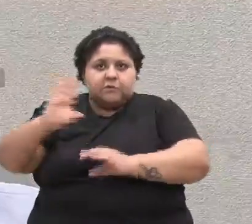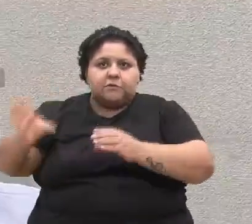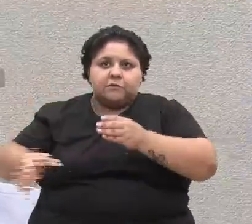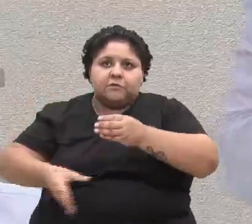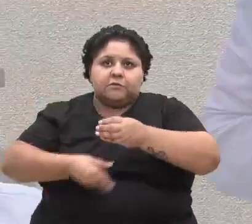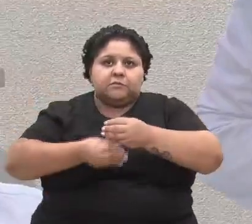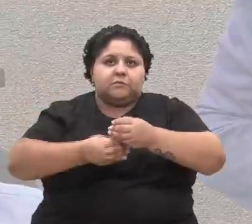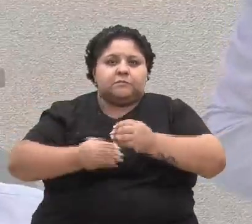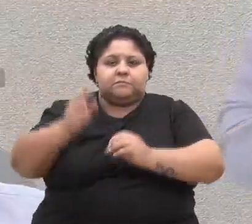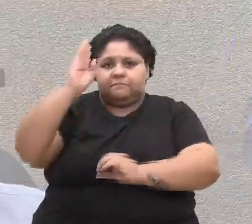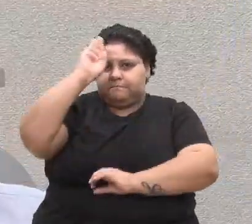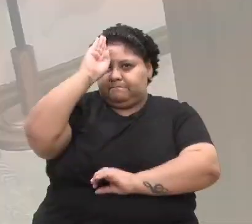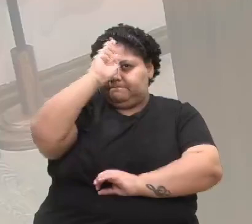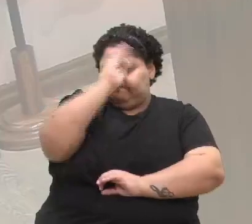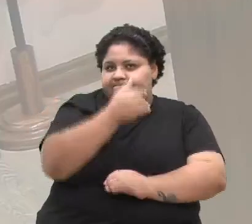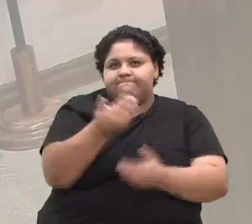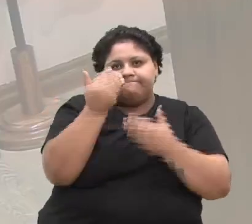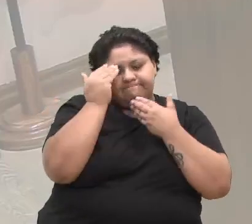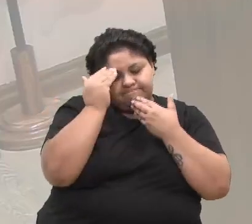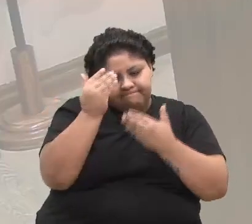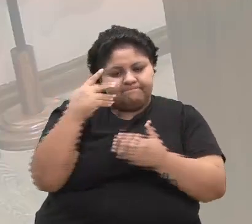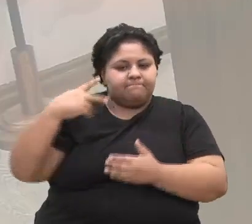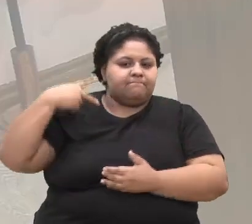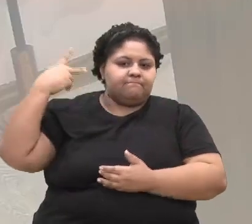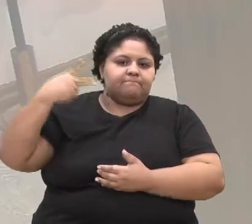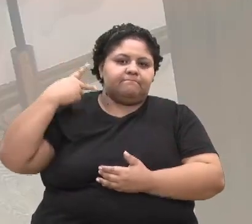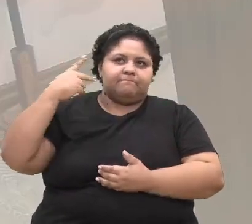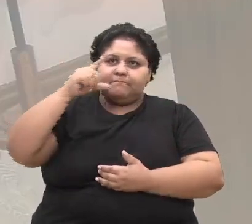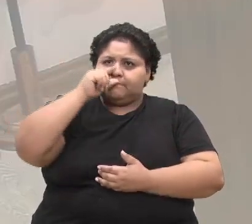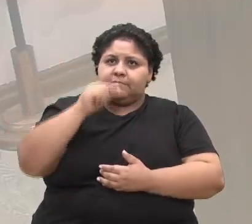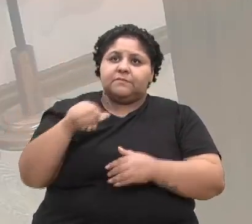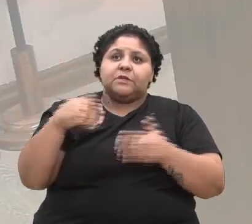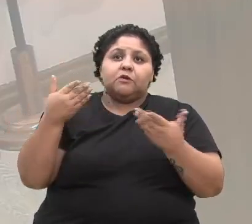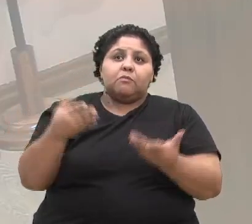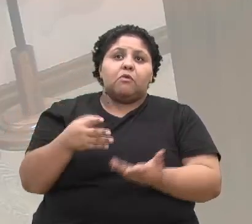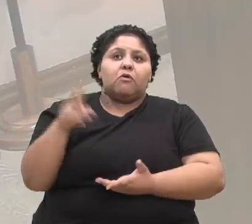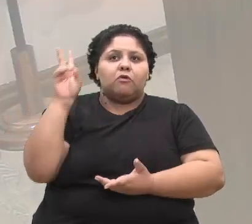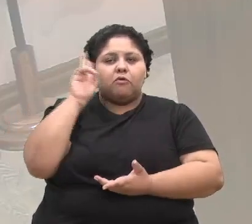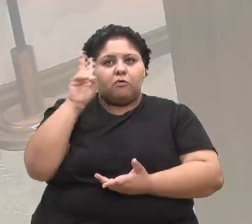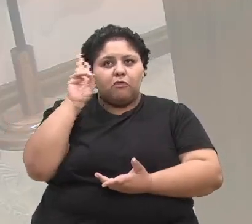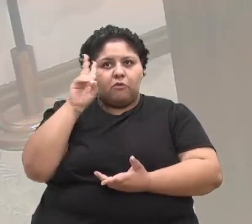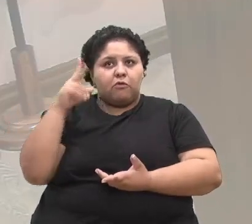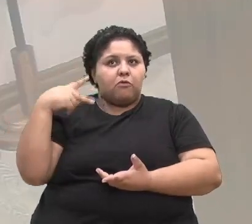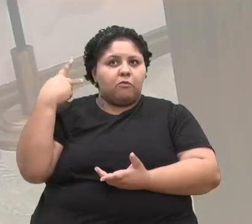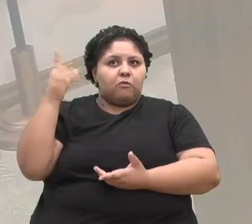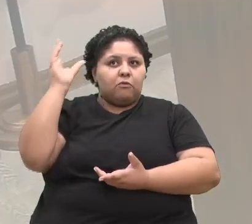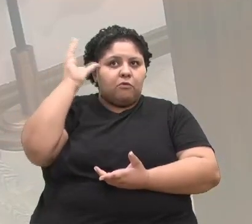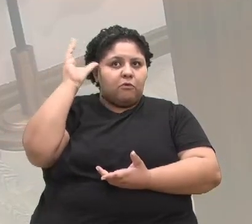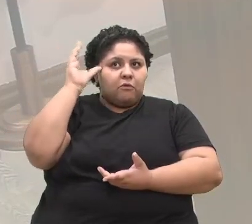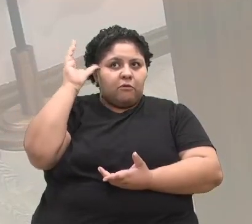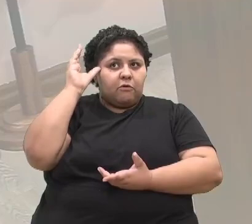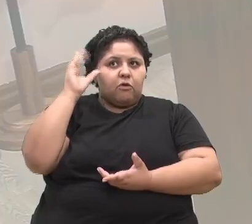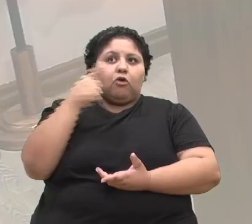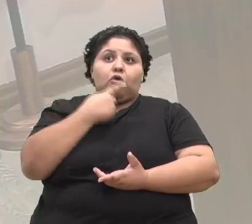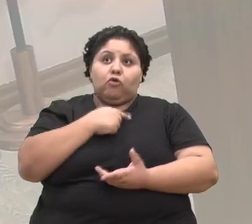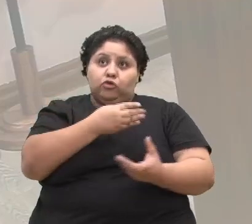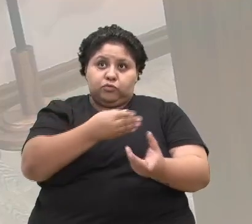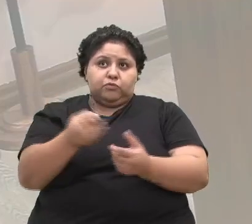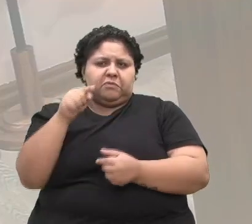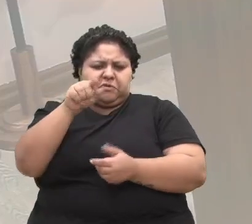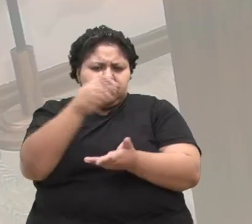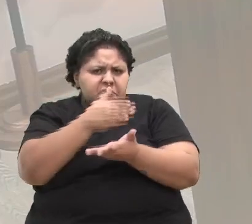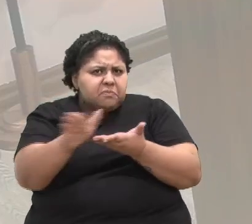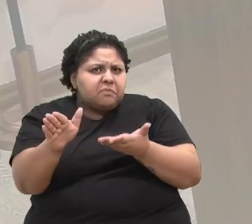Bressan. Obrigado, vereador Fantinel. Bom, vamos relembrar aqui um pouquinho, vereador Cadore. Gosto muito do senhor, mas o senhor se perde.